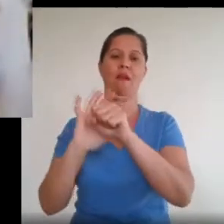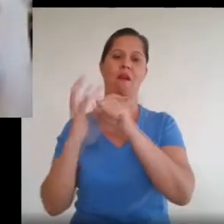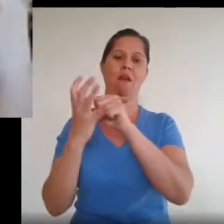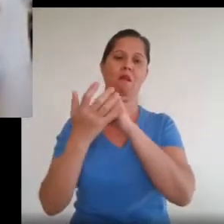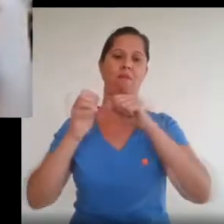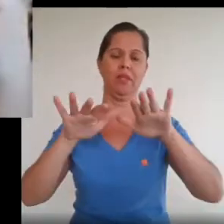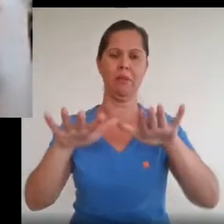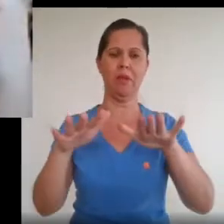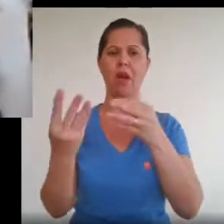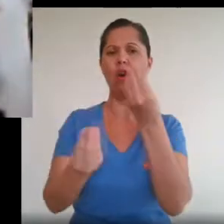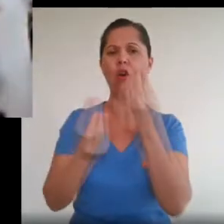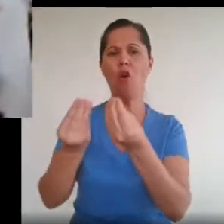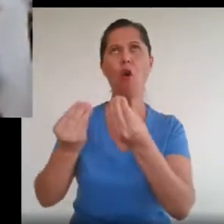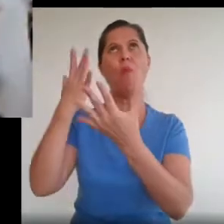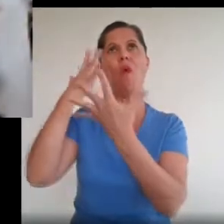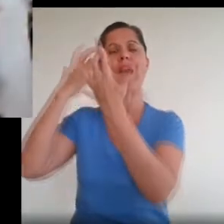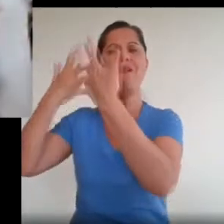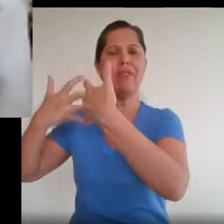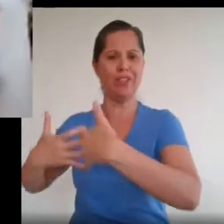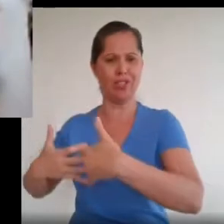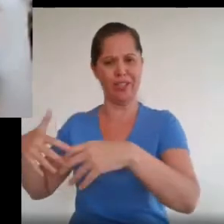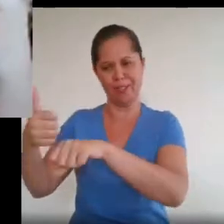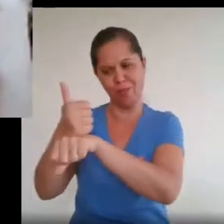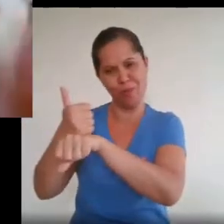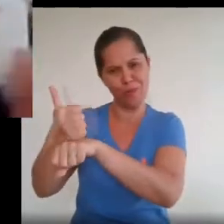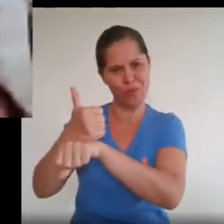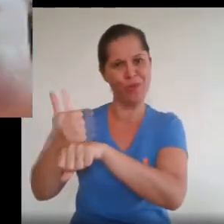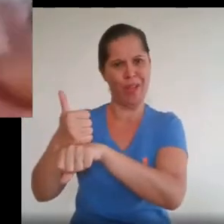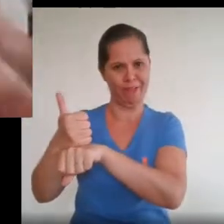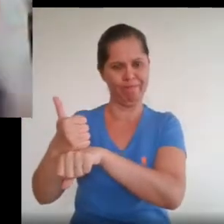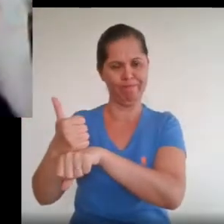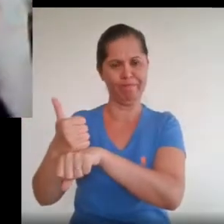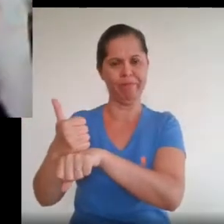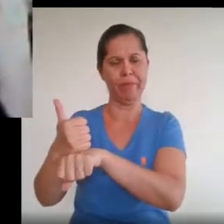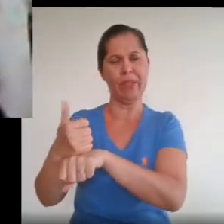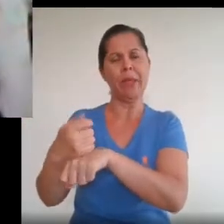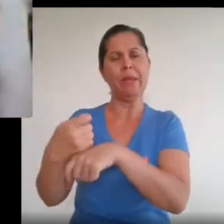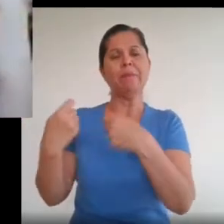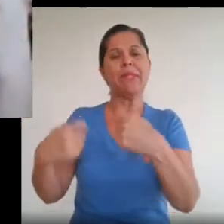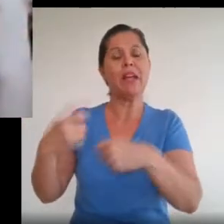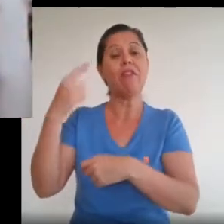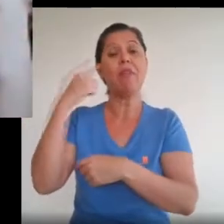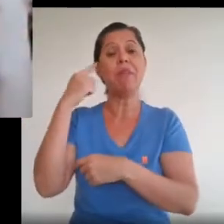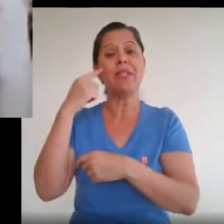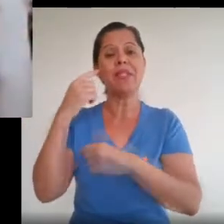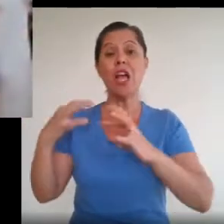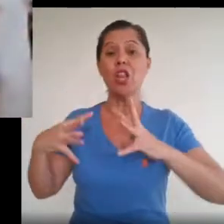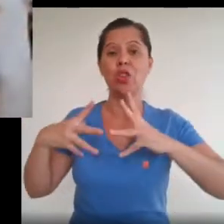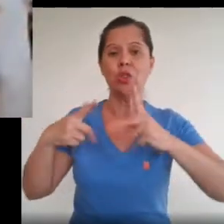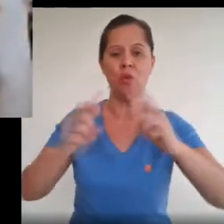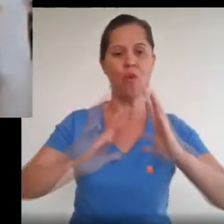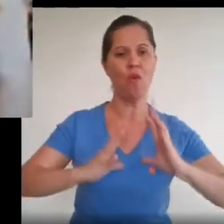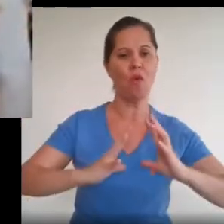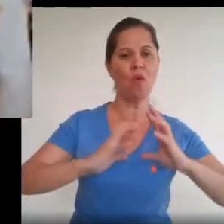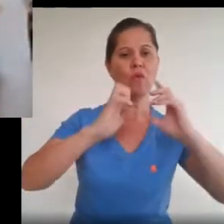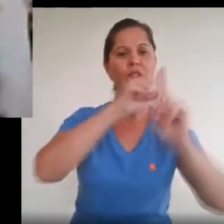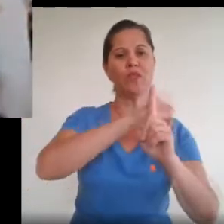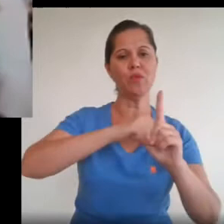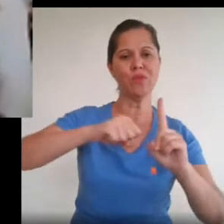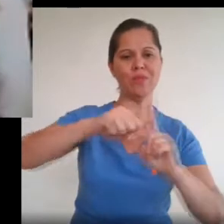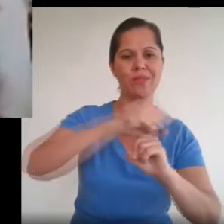da pandemia? Deveriam estar pensando todos esses conflitos sociais que foram